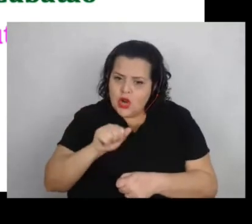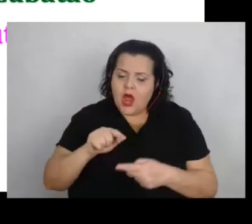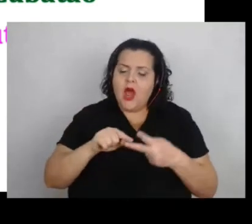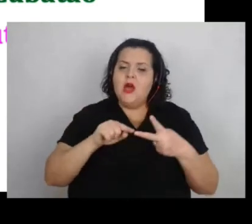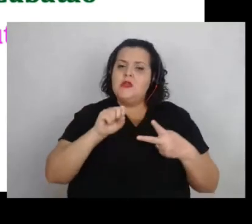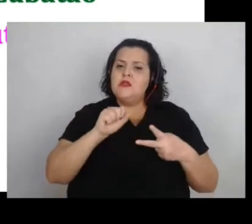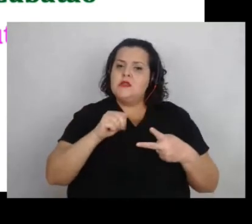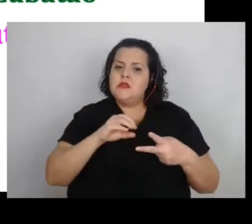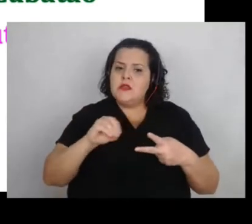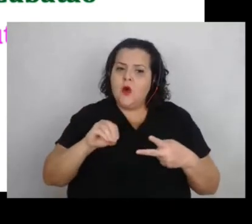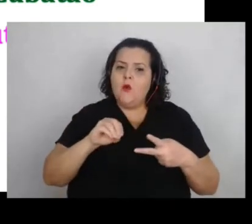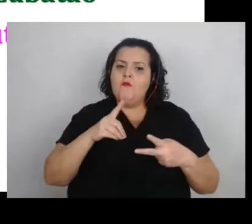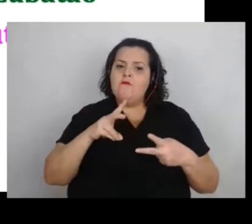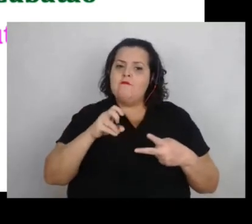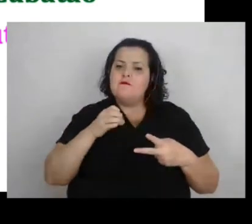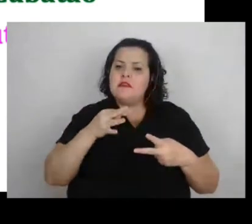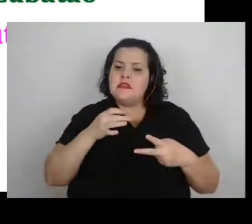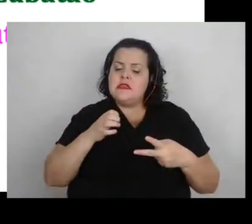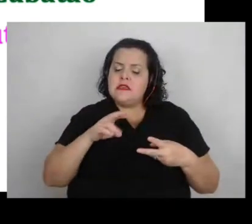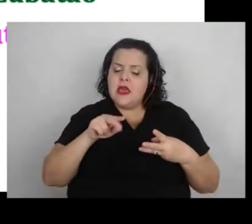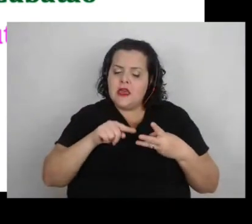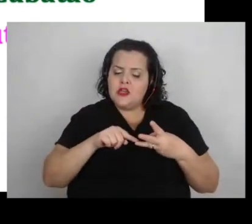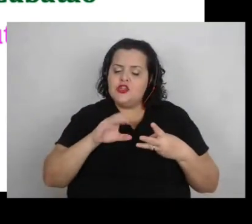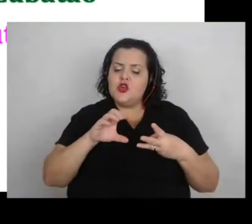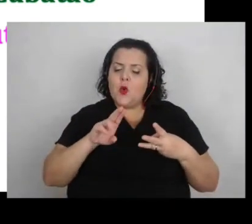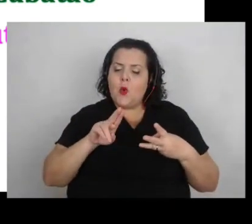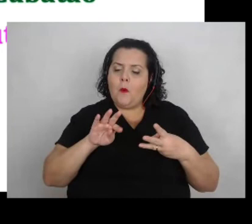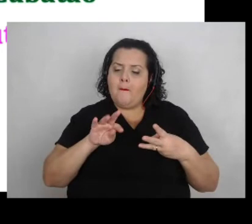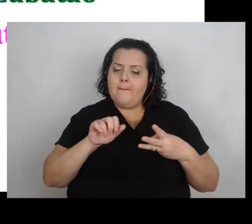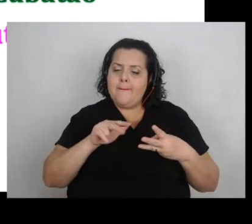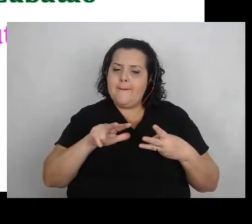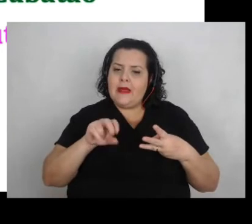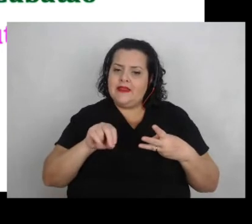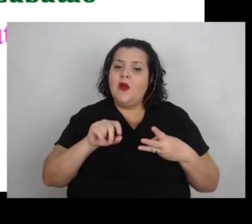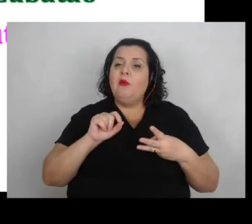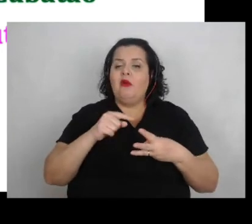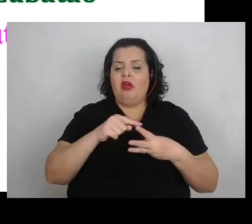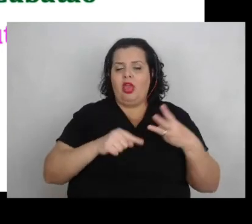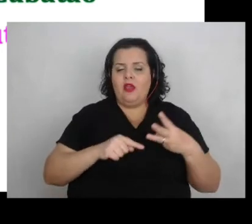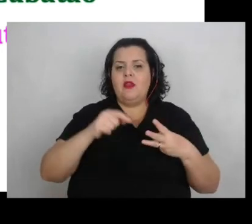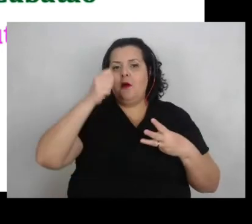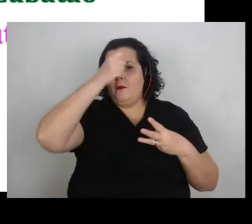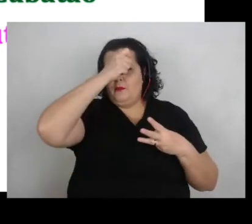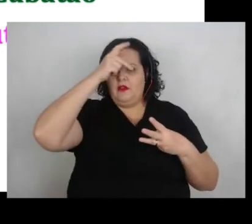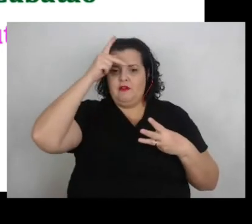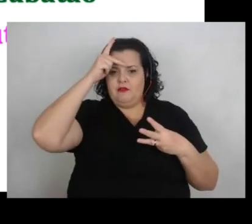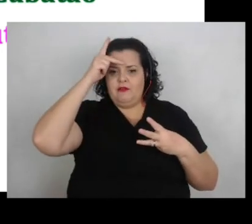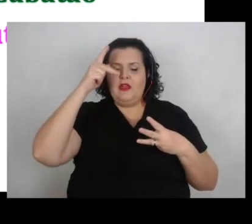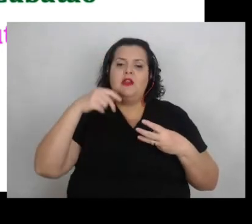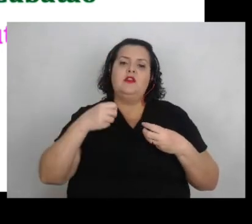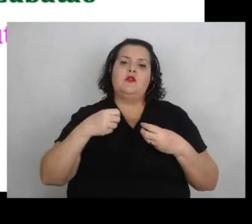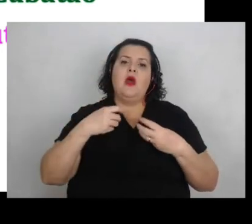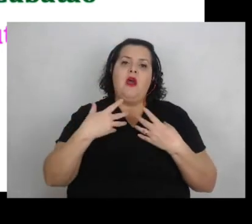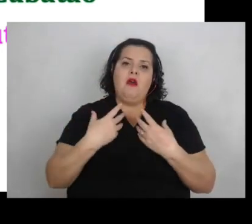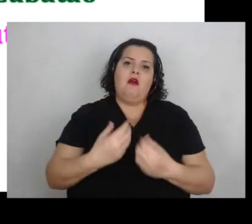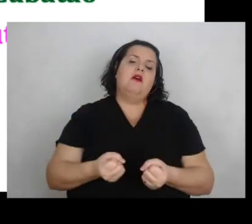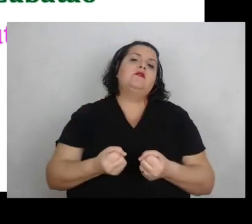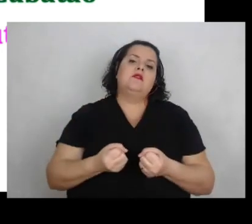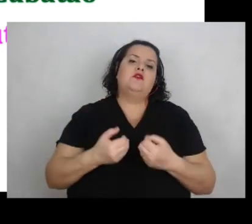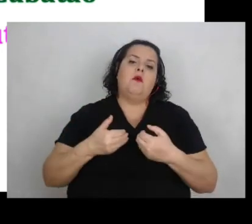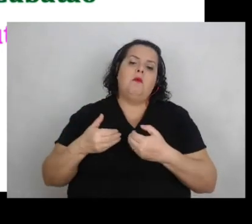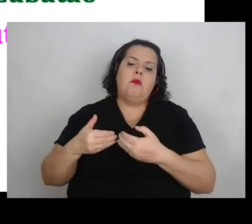prefeitos tinham tomado a decisão de fazer a flexibilização na alta, né? Nós não tínhamos, naquele momento, percebido